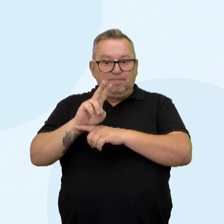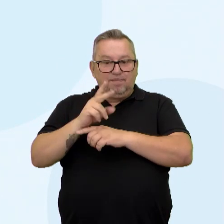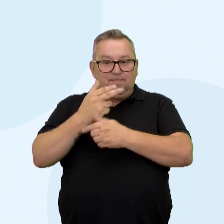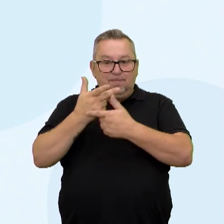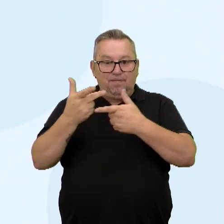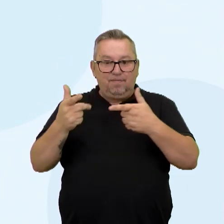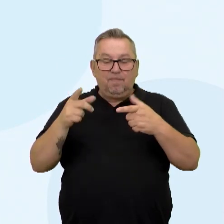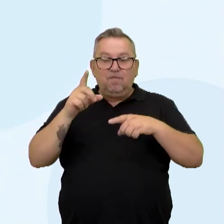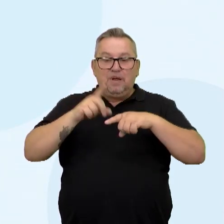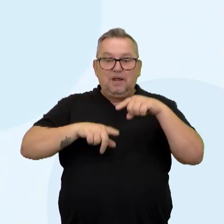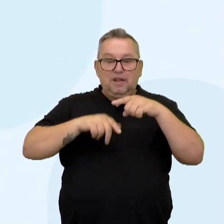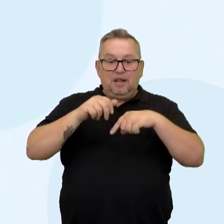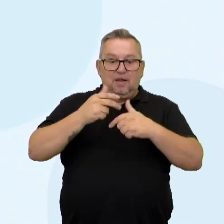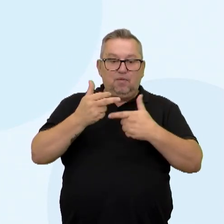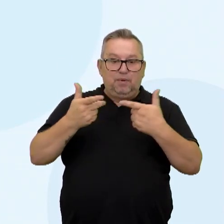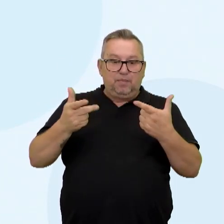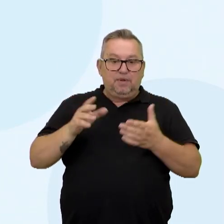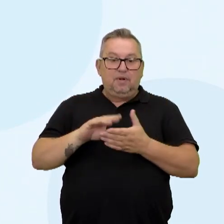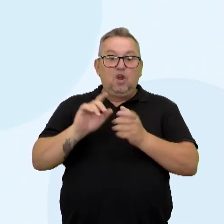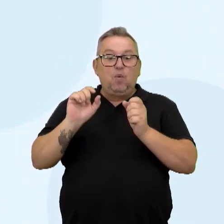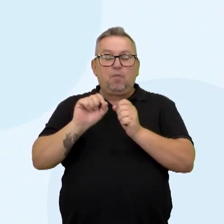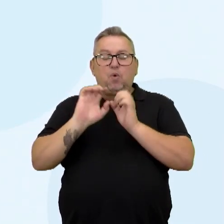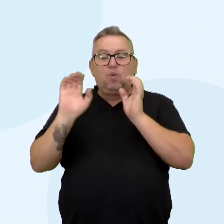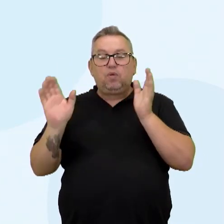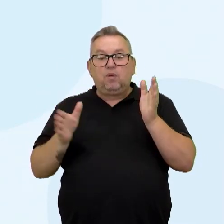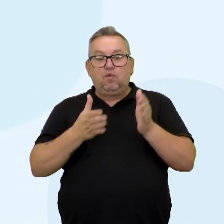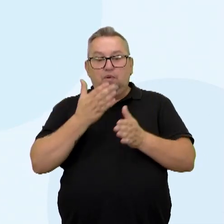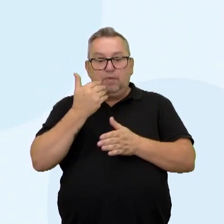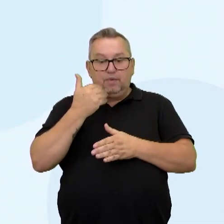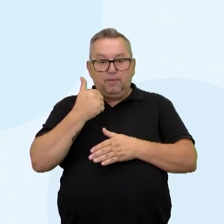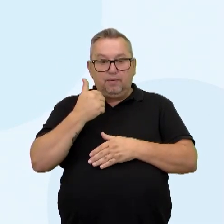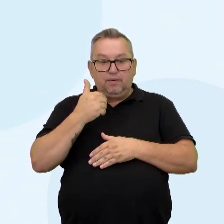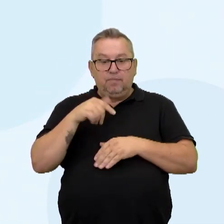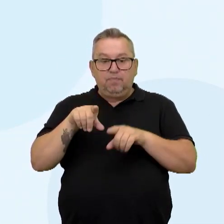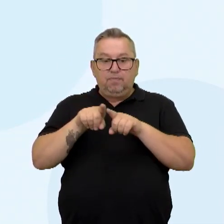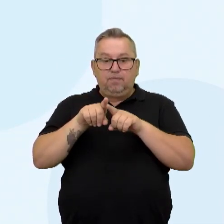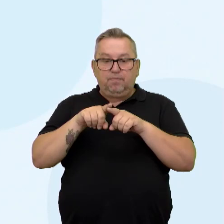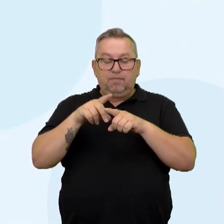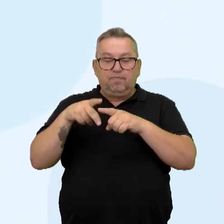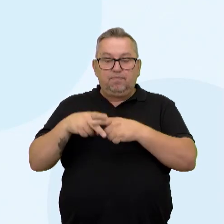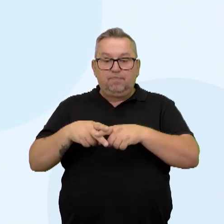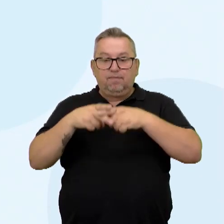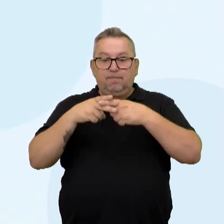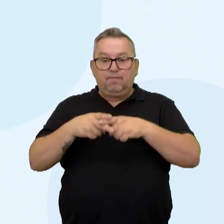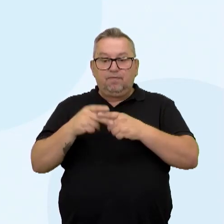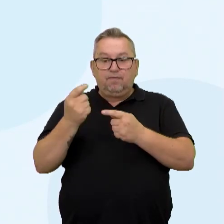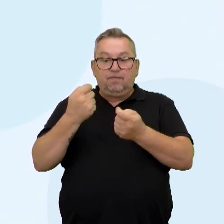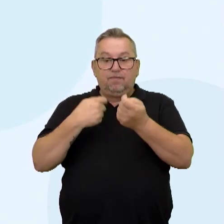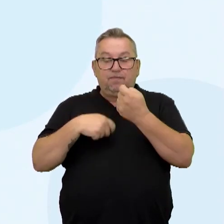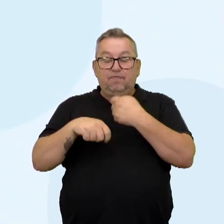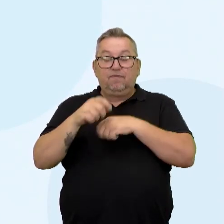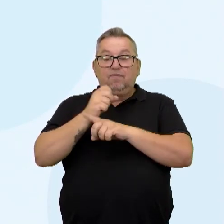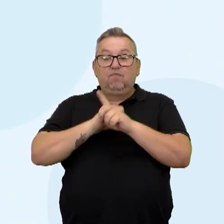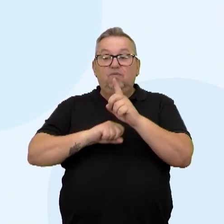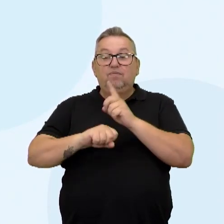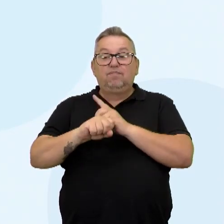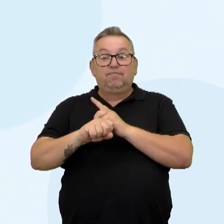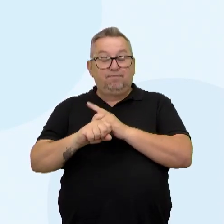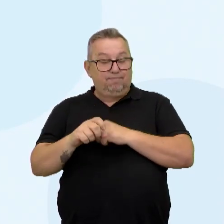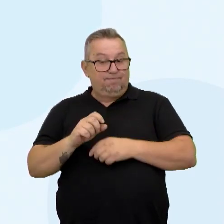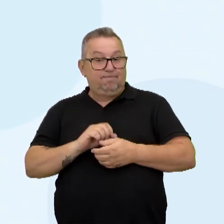reservas minerais e de matérias-primas, produção de alimentos e meio para a manutenção da